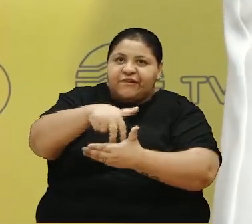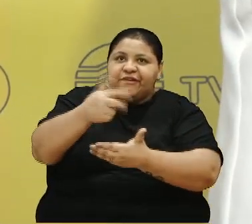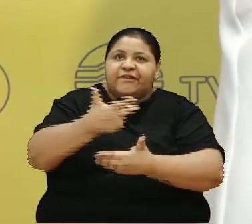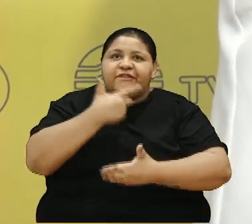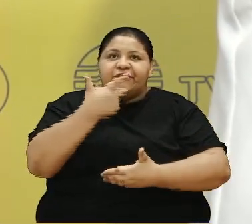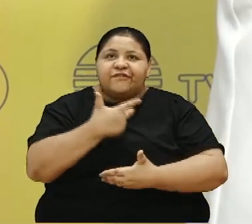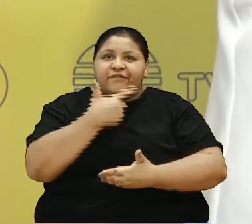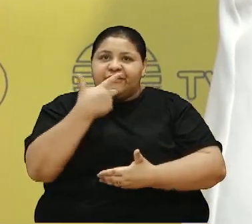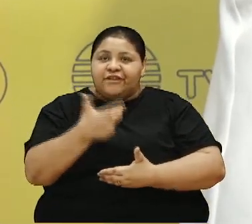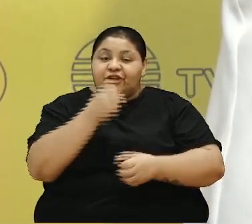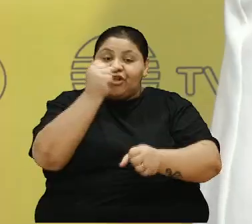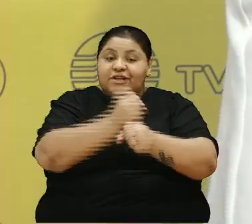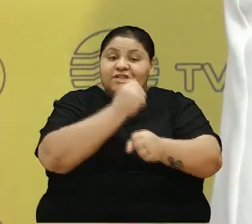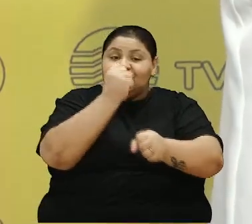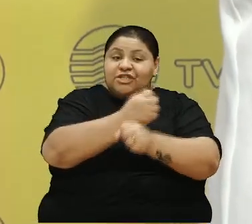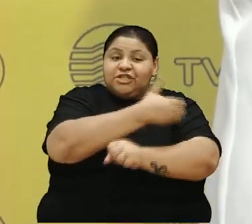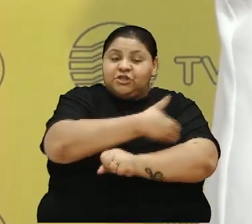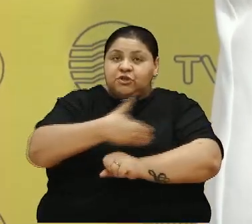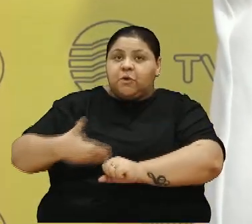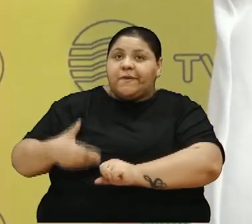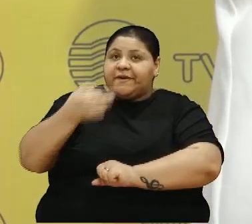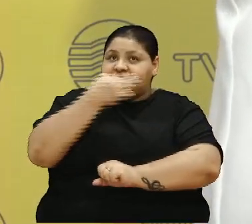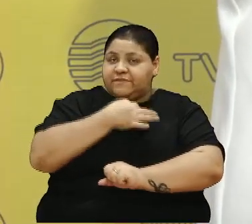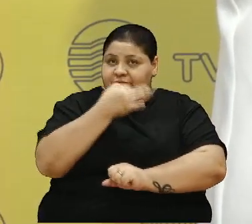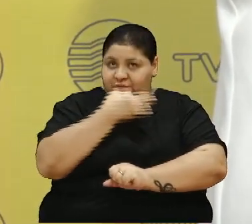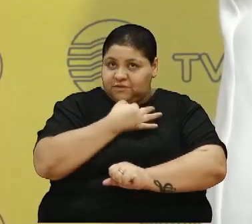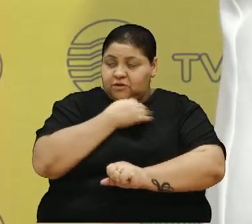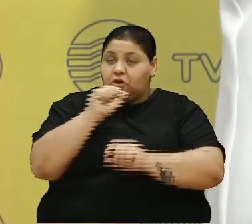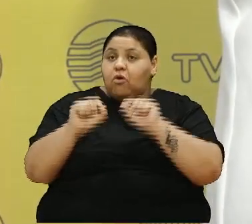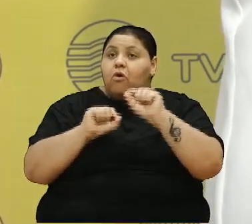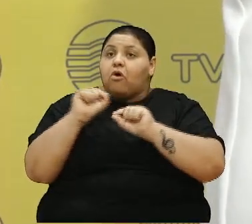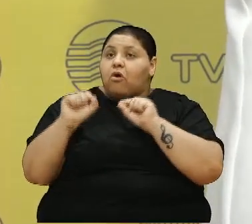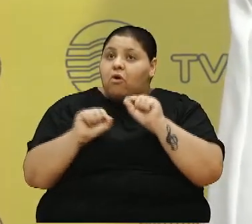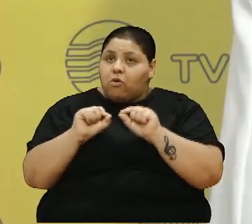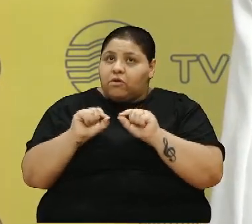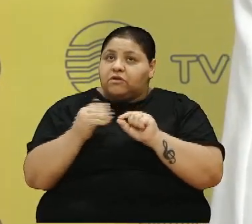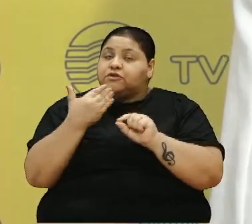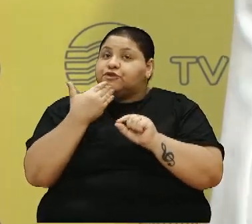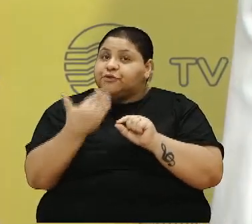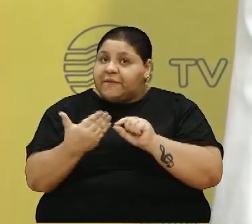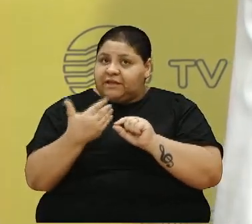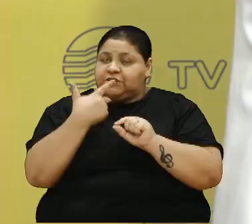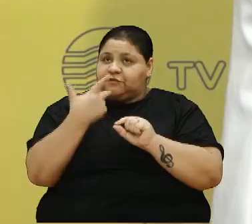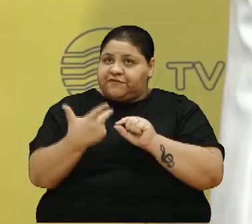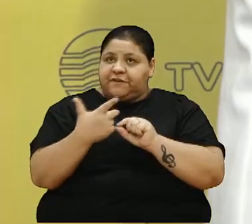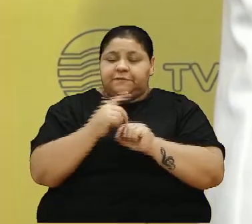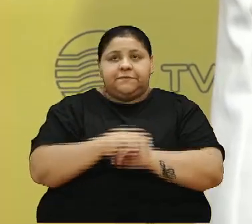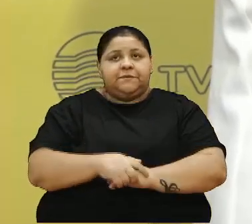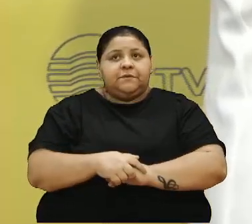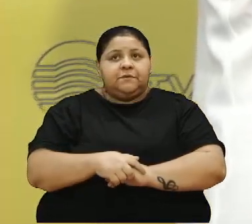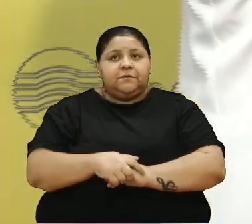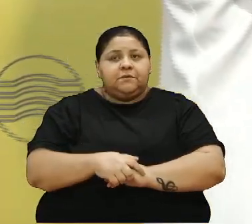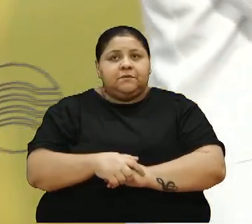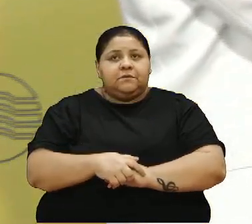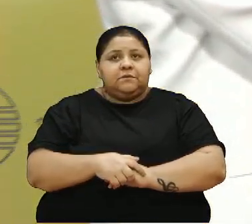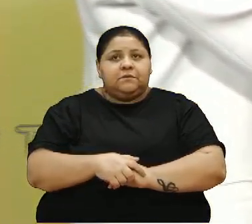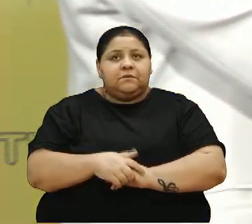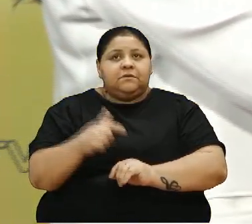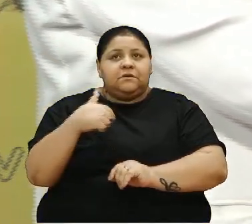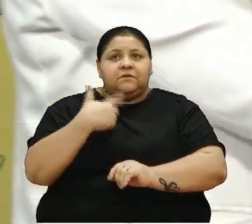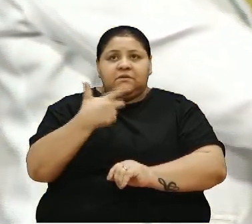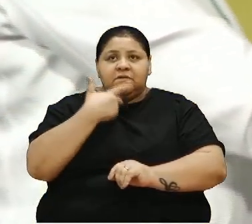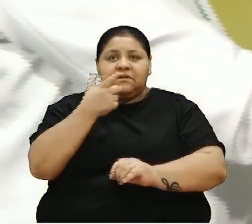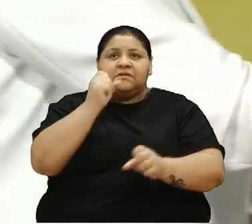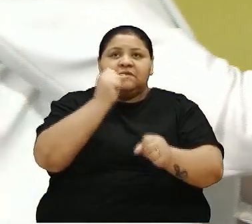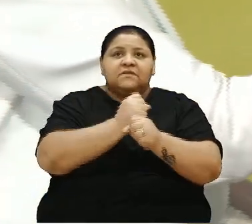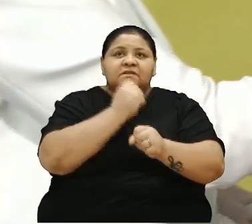sobre a questão das obras públicas em Caxias do Sul, né? O que o senhor reivindica aí na sua fala? Eu tratei um pouco das